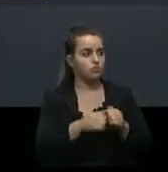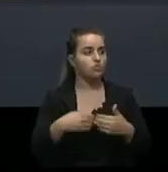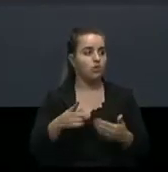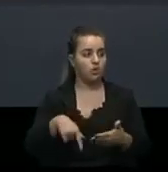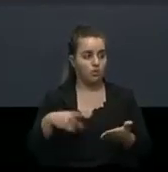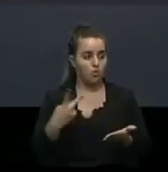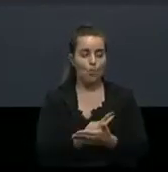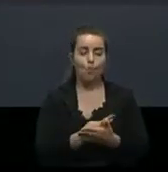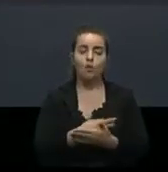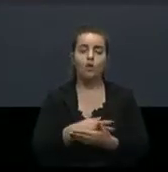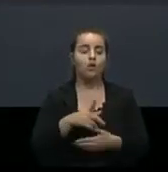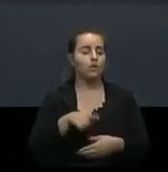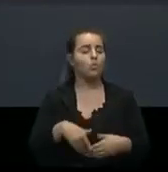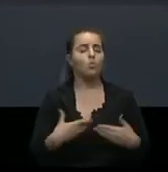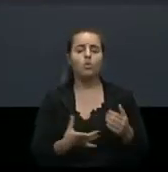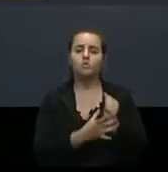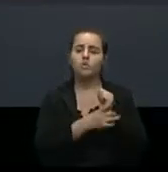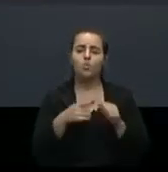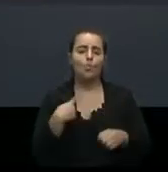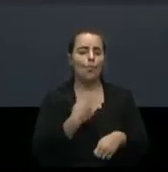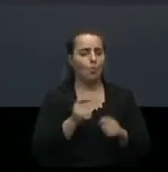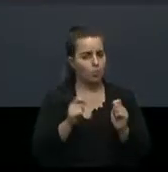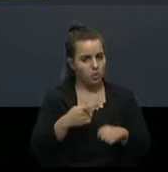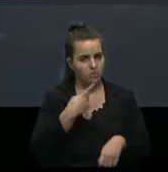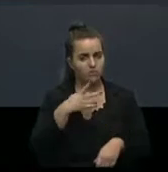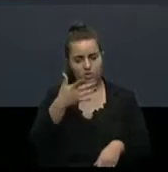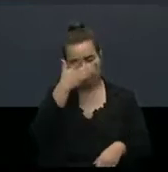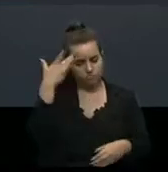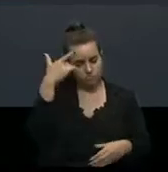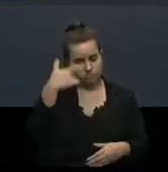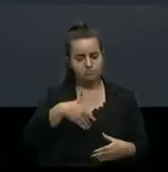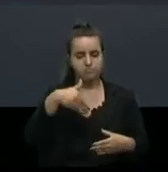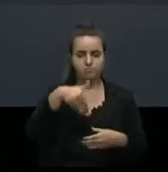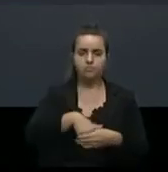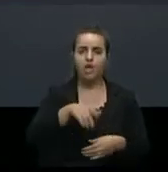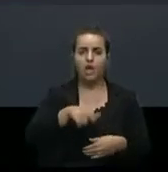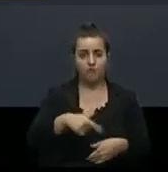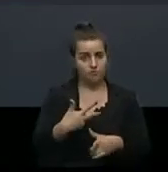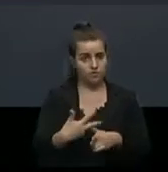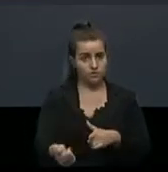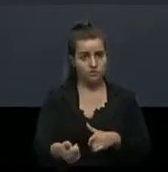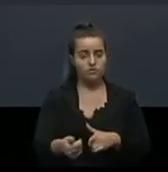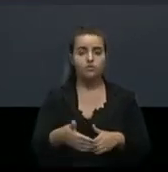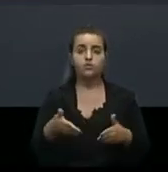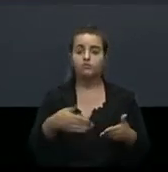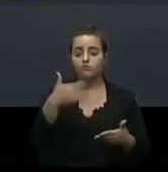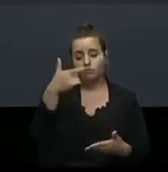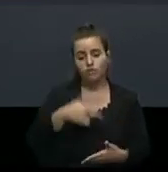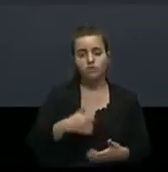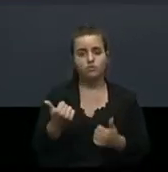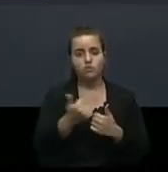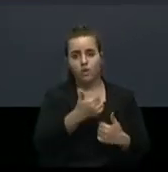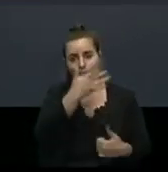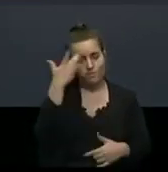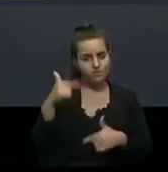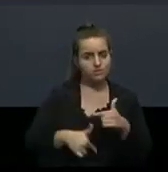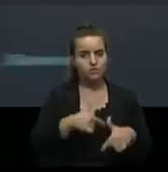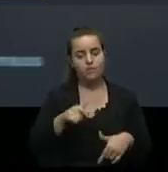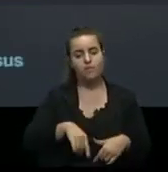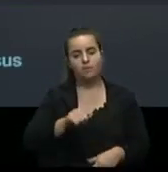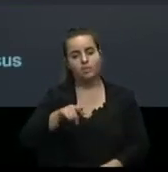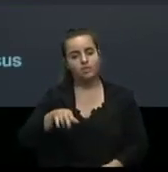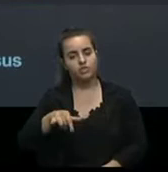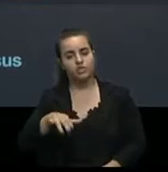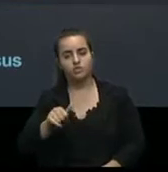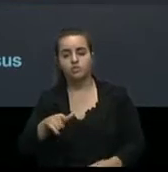de erro. Com que segurança podemos dizer que um candidato será mesmo o vencedor? Coloque-se no lugar de um funcionário de uma agência